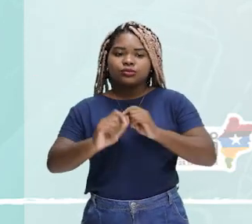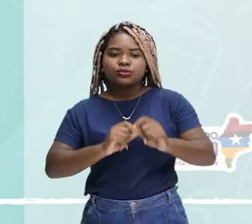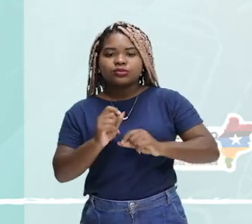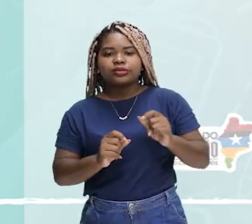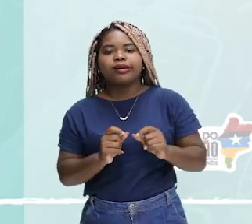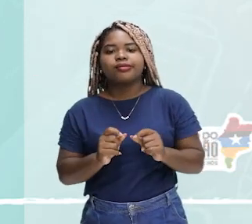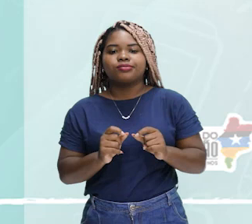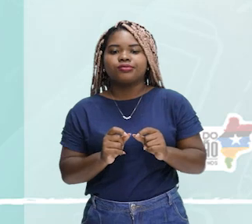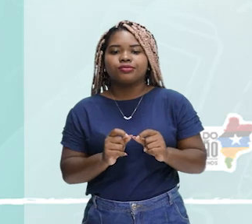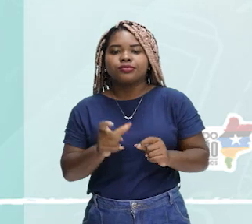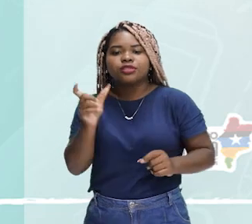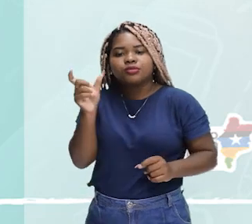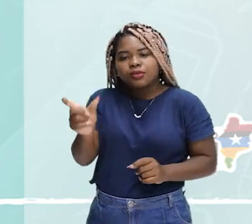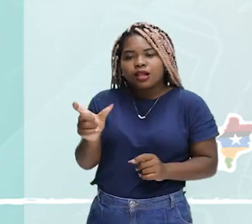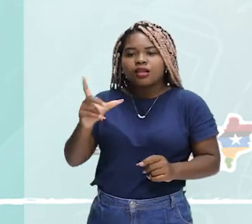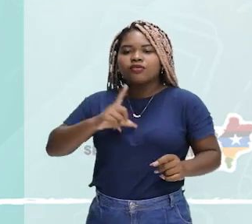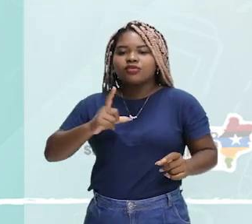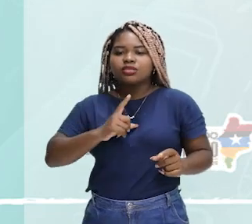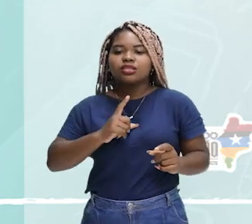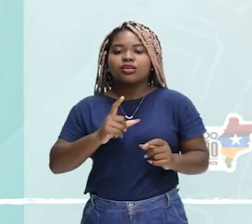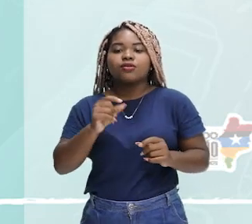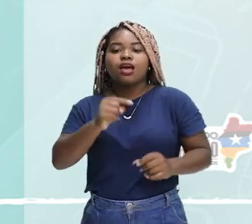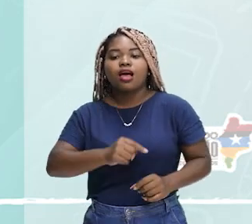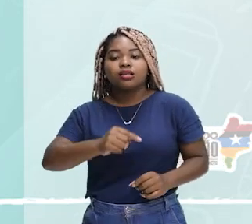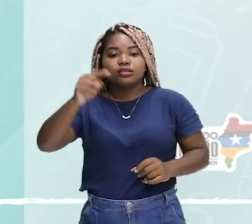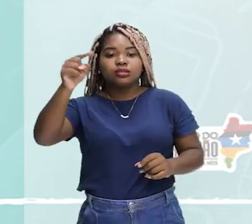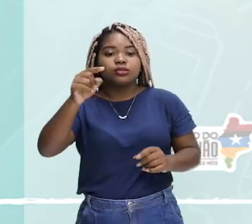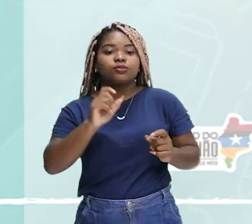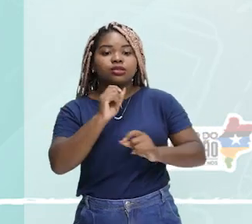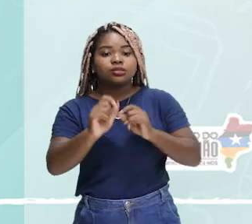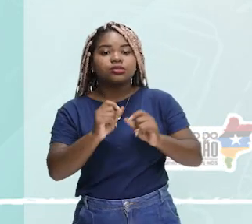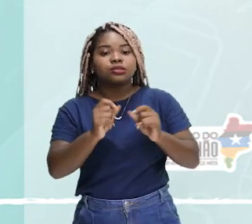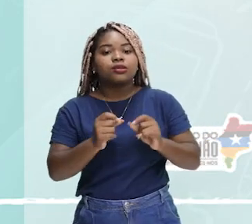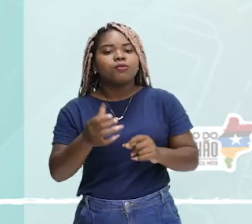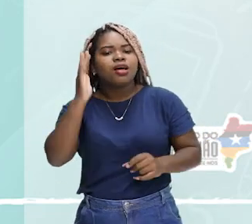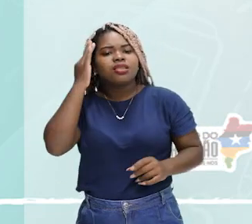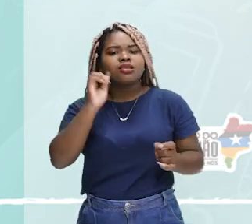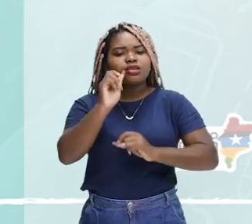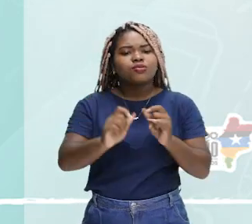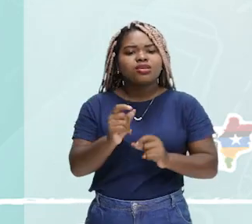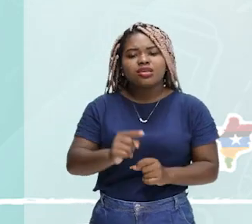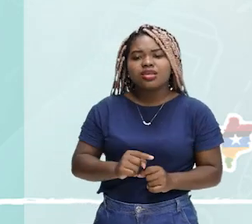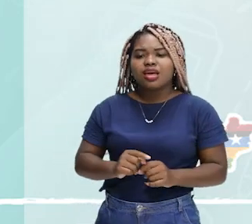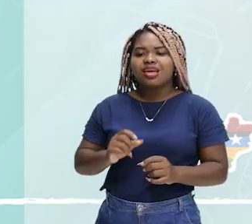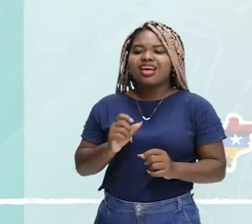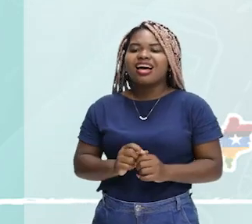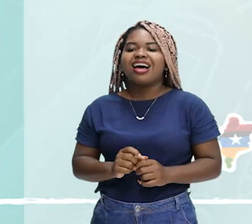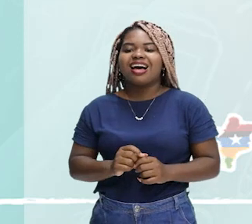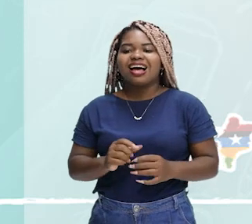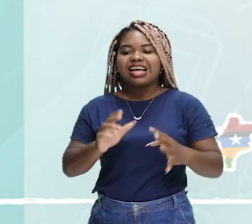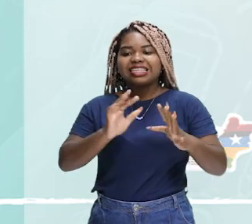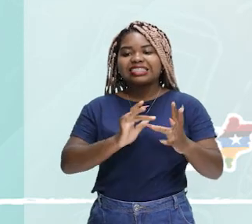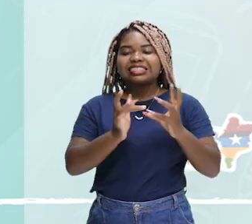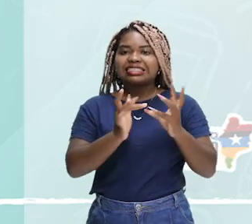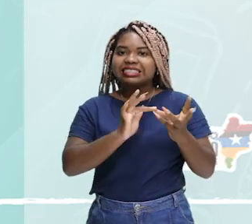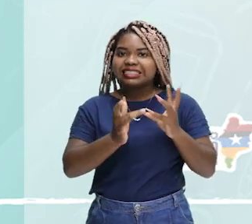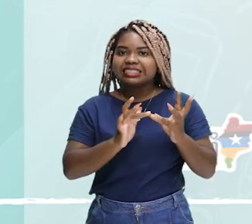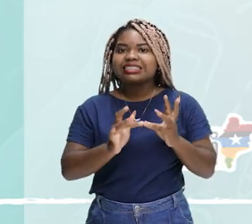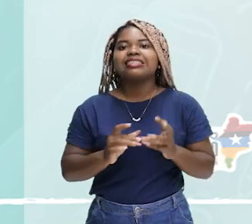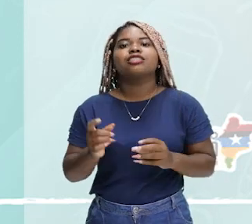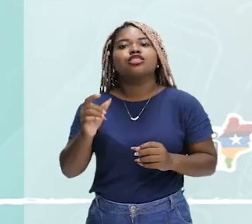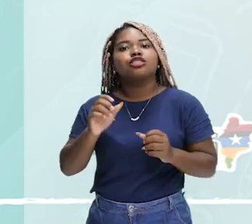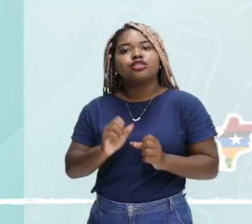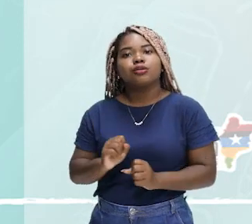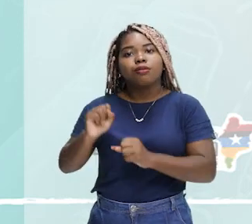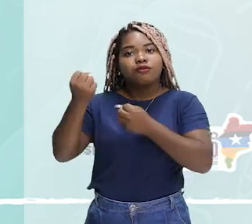a sílaba tônica, sílaba mais forte, o ponto culminante da palavra, e as sílabas átonas, mais fracas,